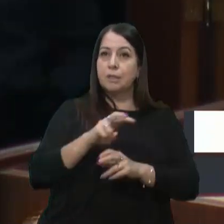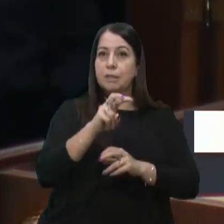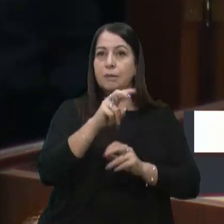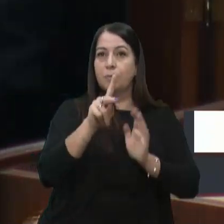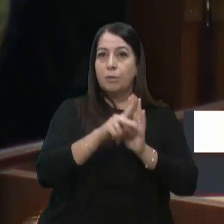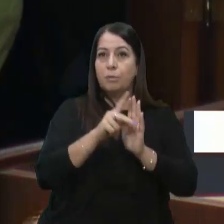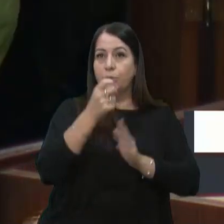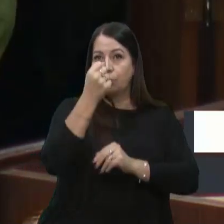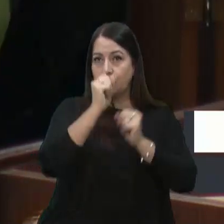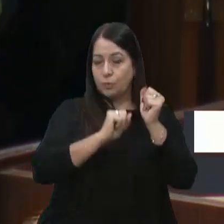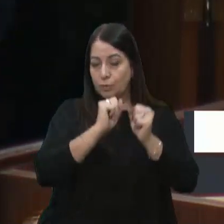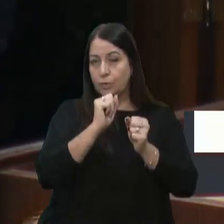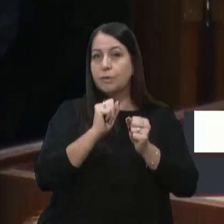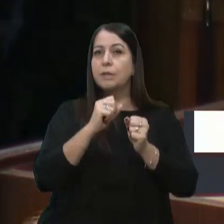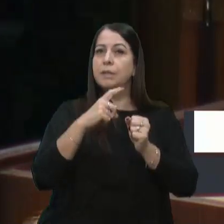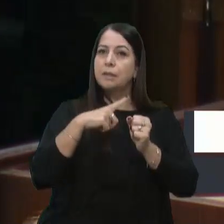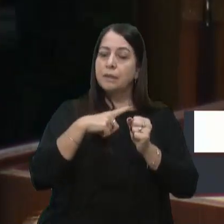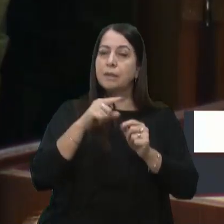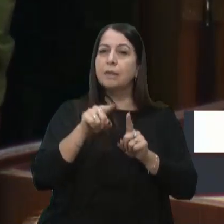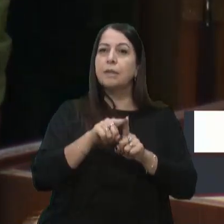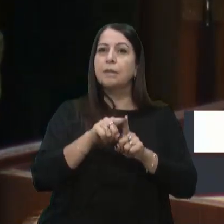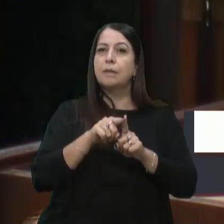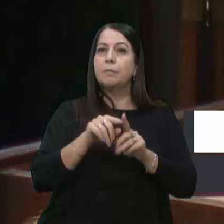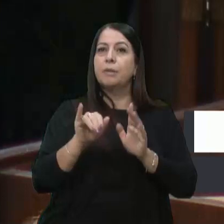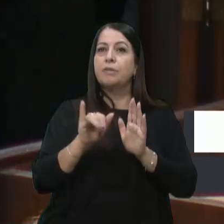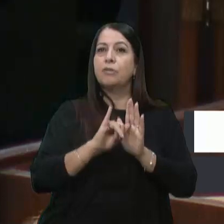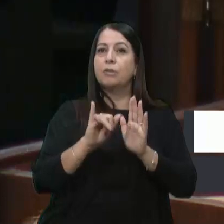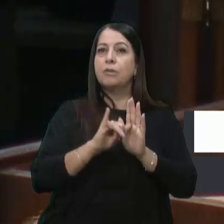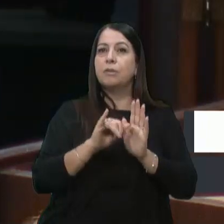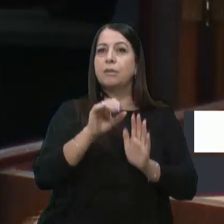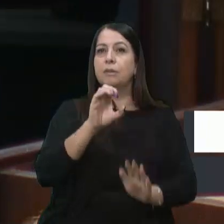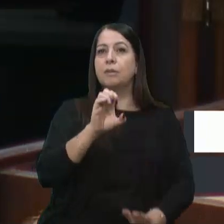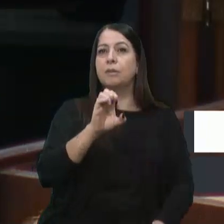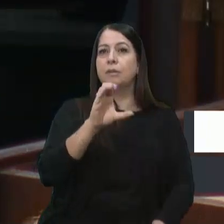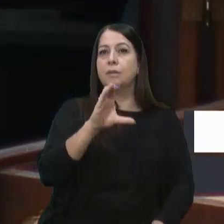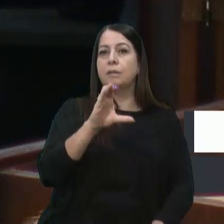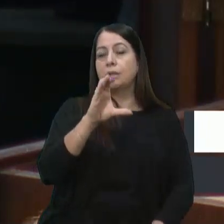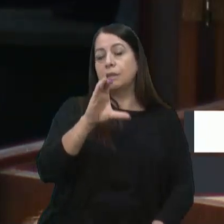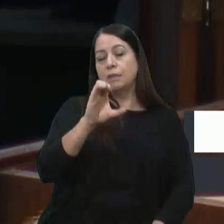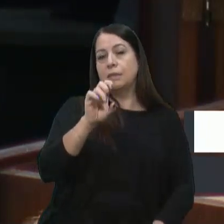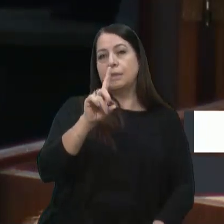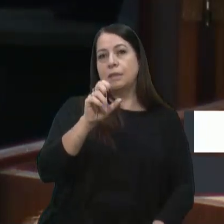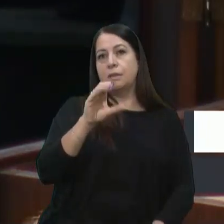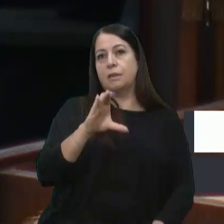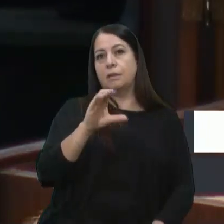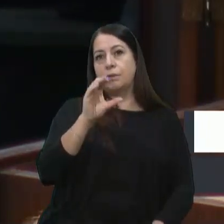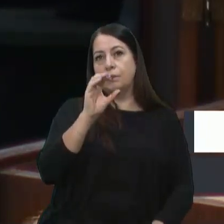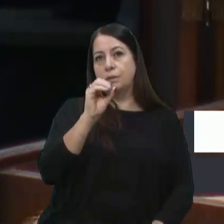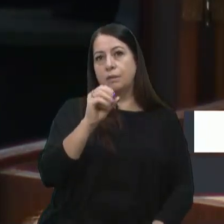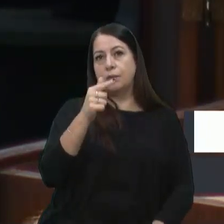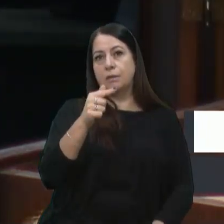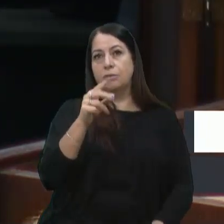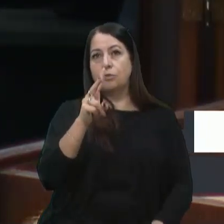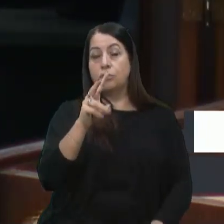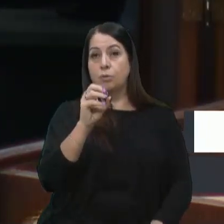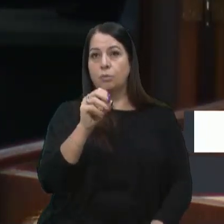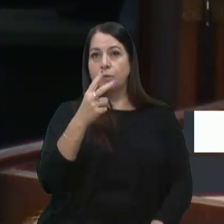Patrimônio Industrial, contemplado pelo edital SEDAC número 07 de